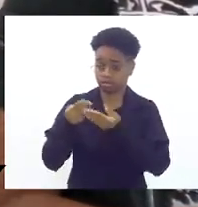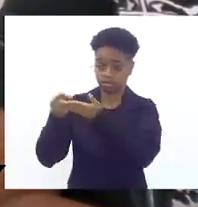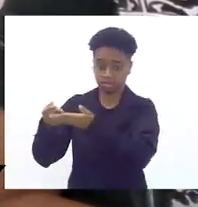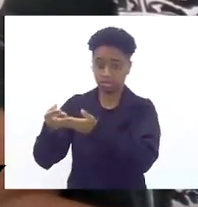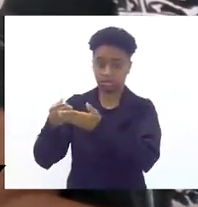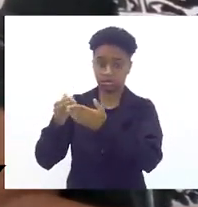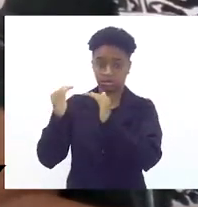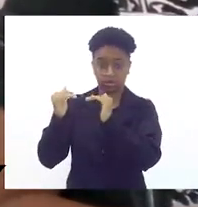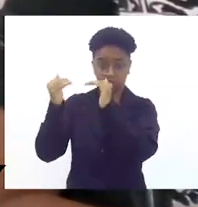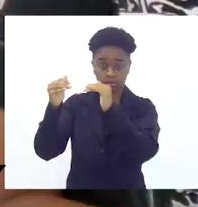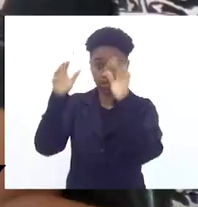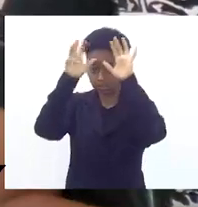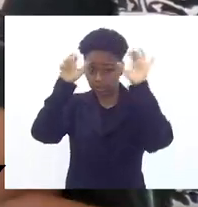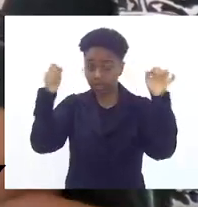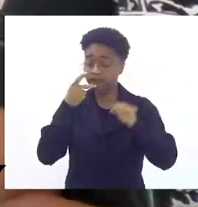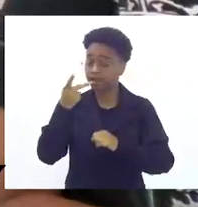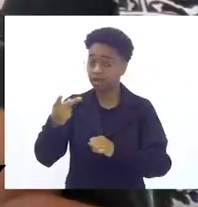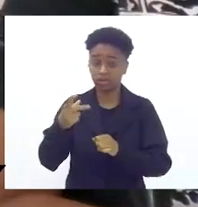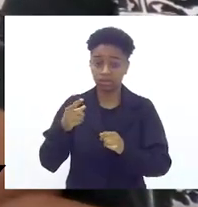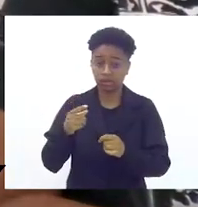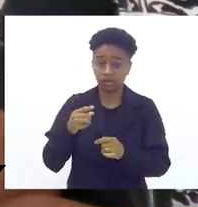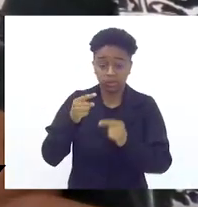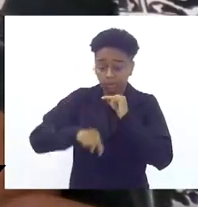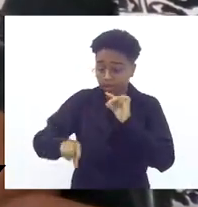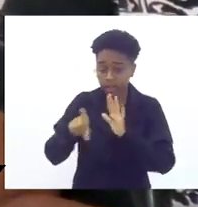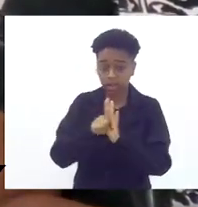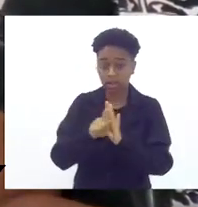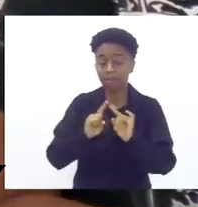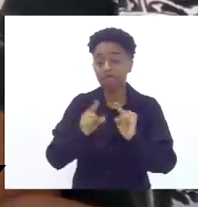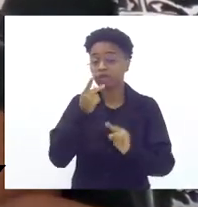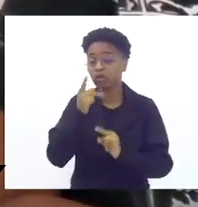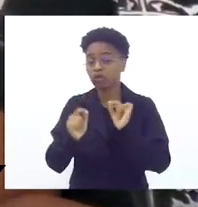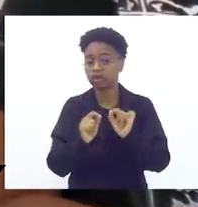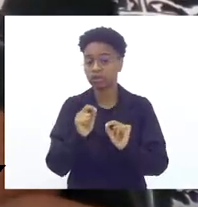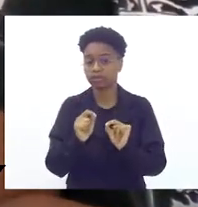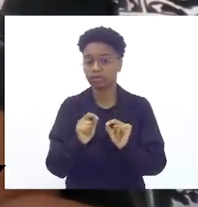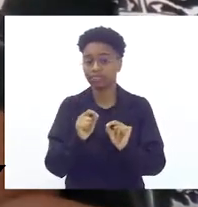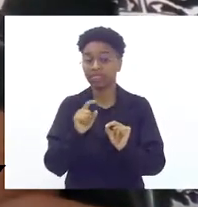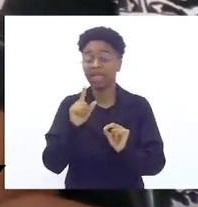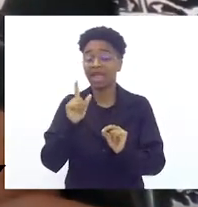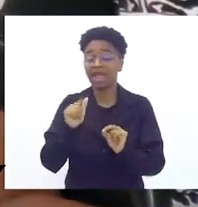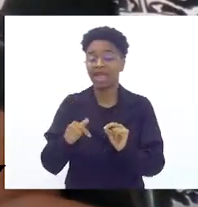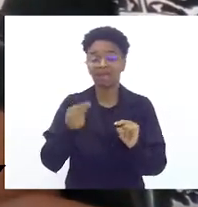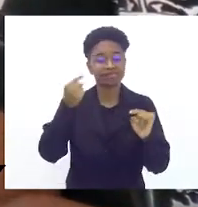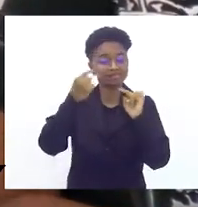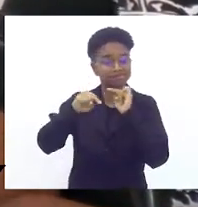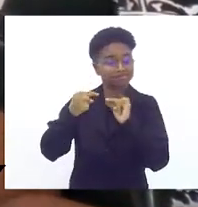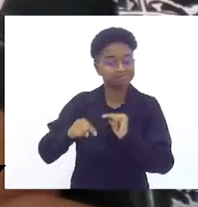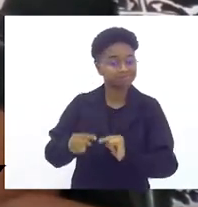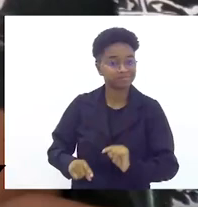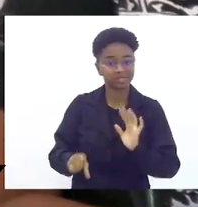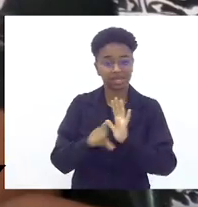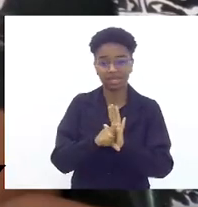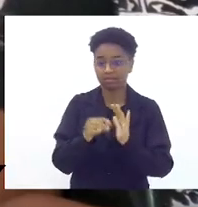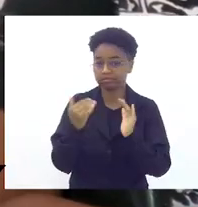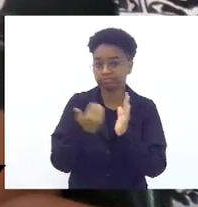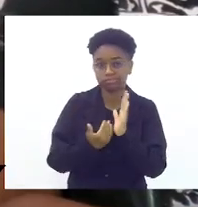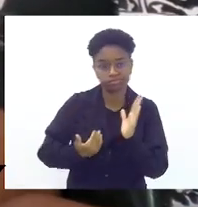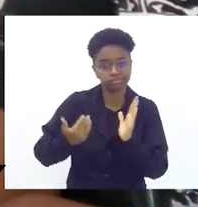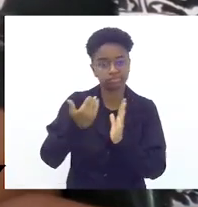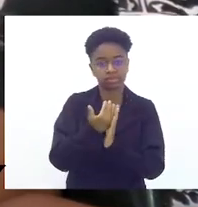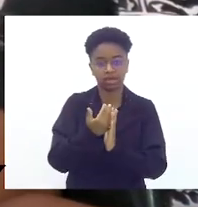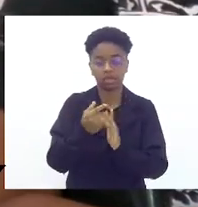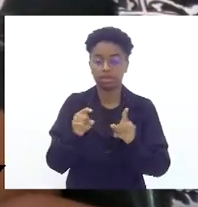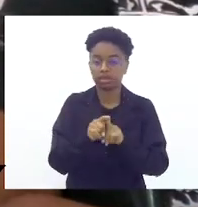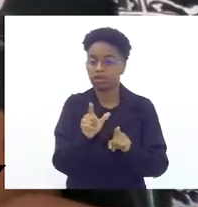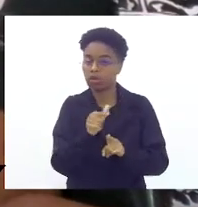Justiça para dizer é ilegal essa ilegalidade mas o que os ministros disseram se tratava de uma ilegalidade gritante né um